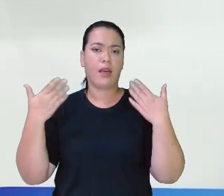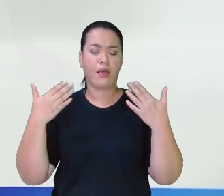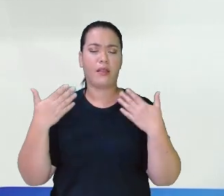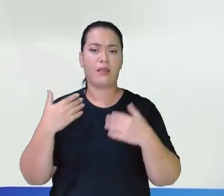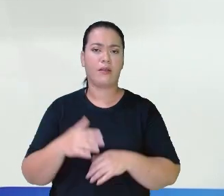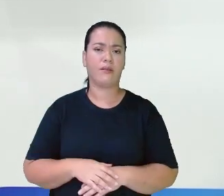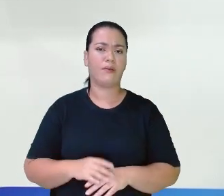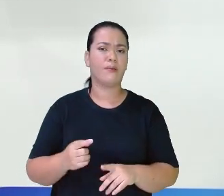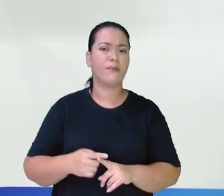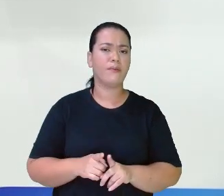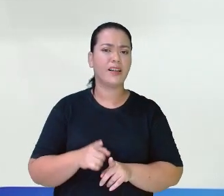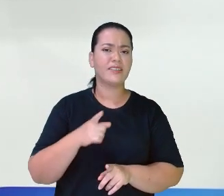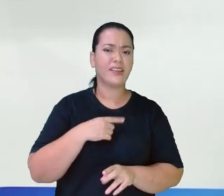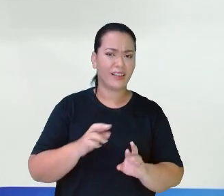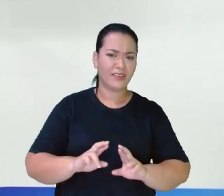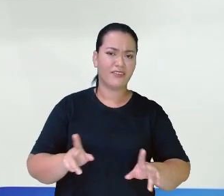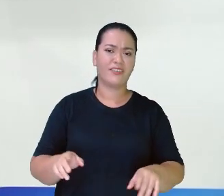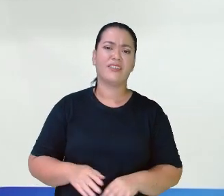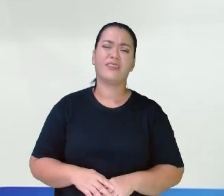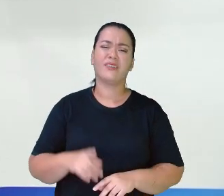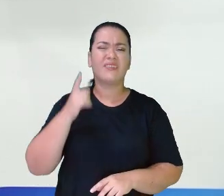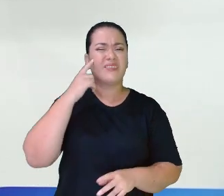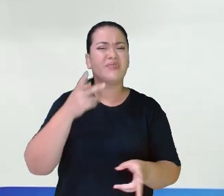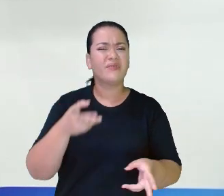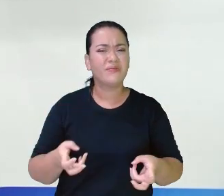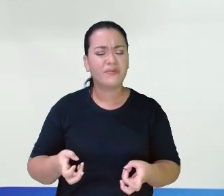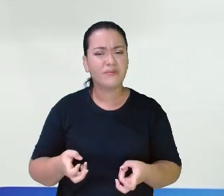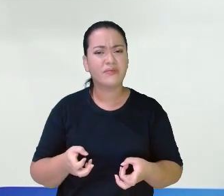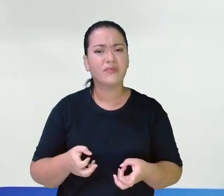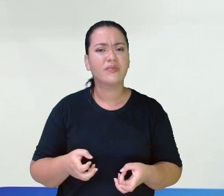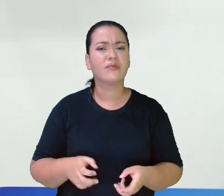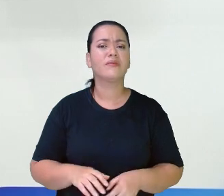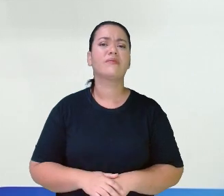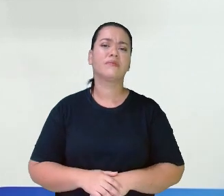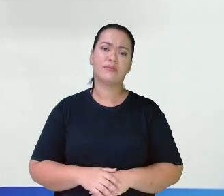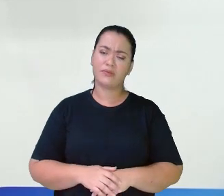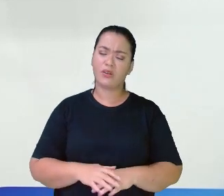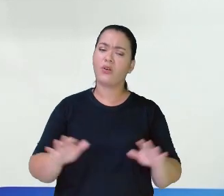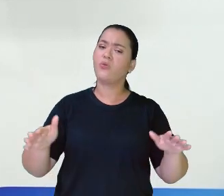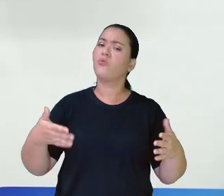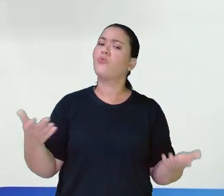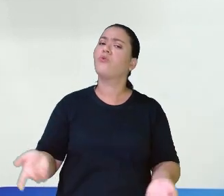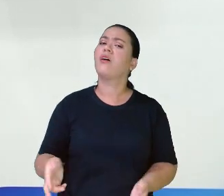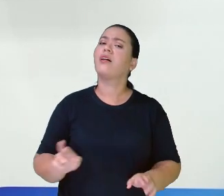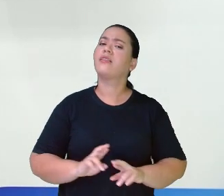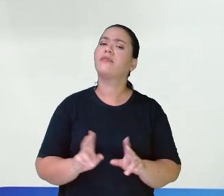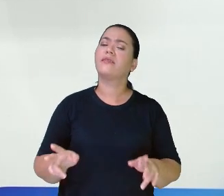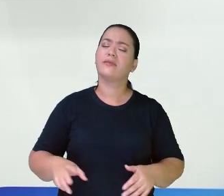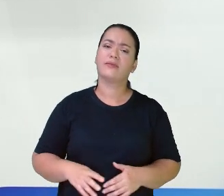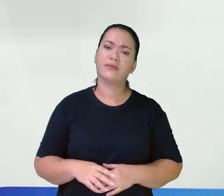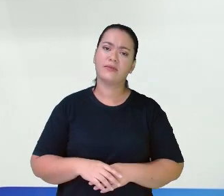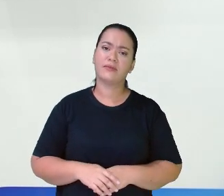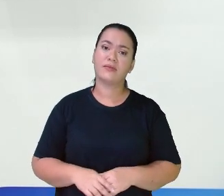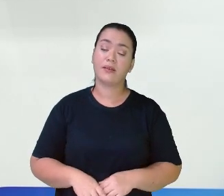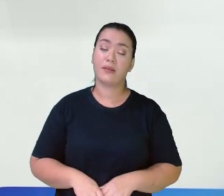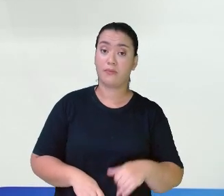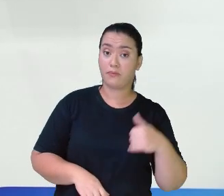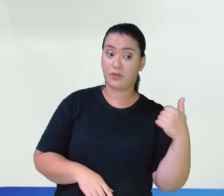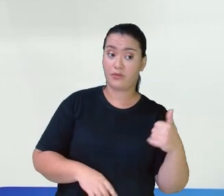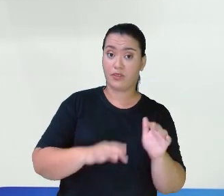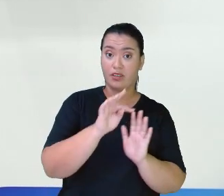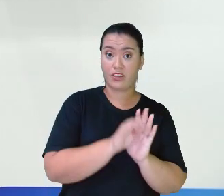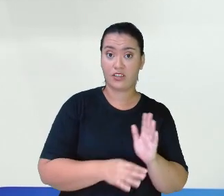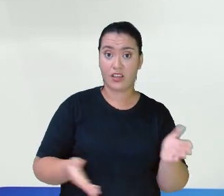mas tem algo bastante diferente. Vocês conseguiram perceber qual a diferença do primeiro texto